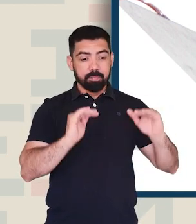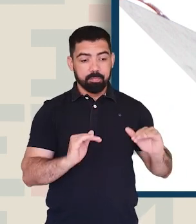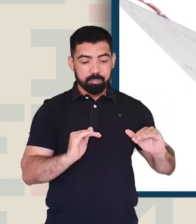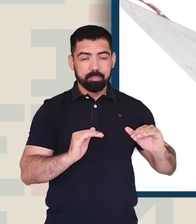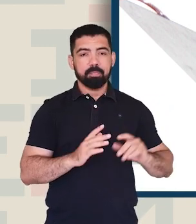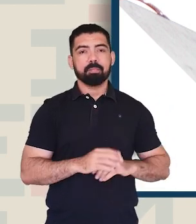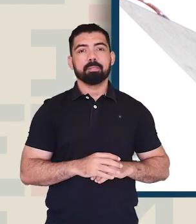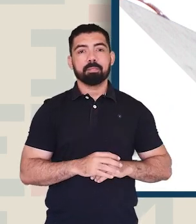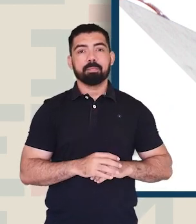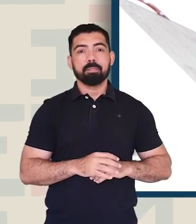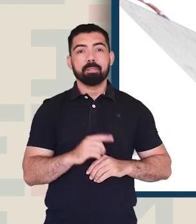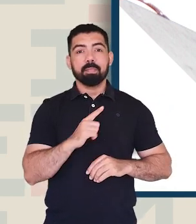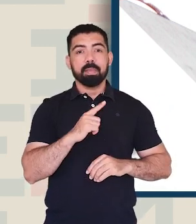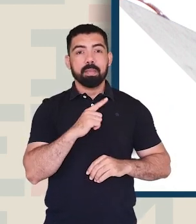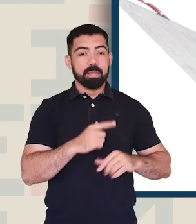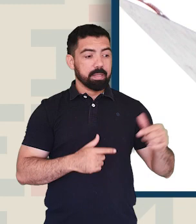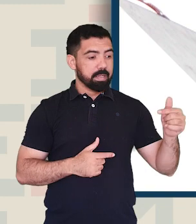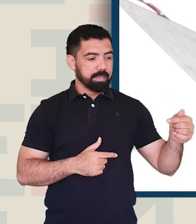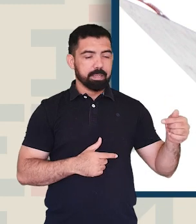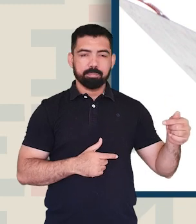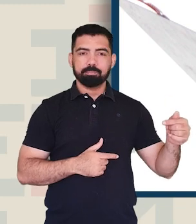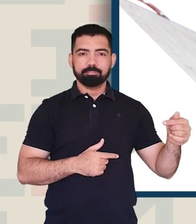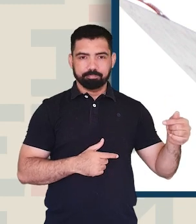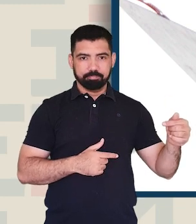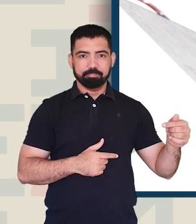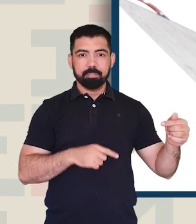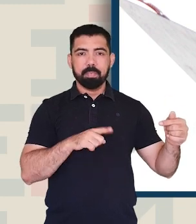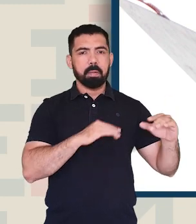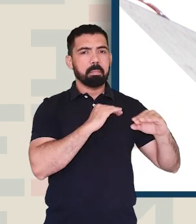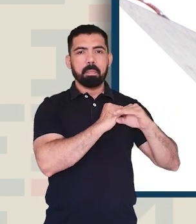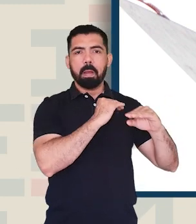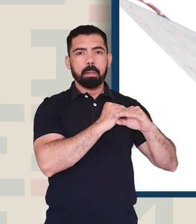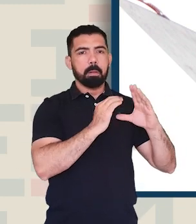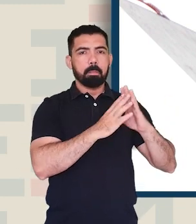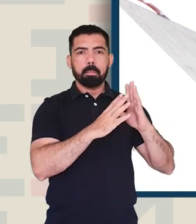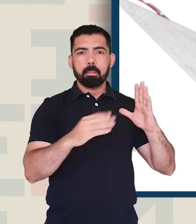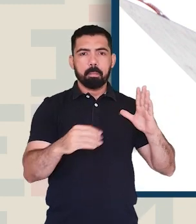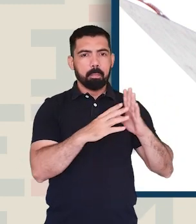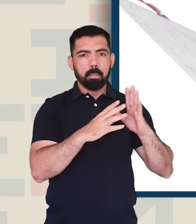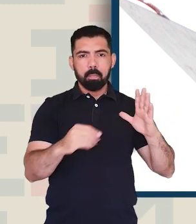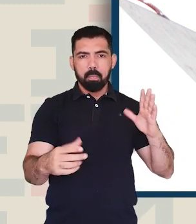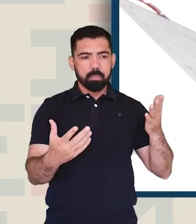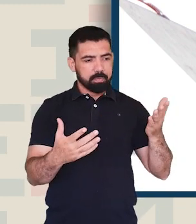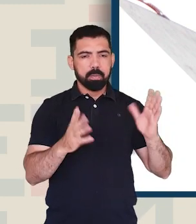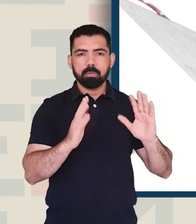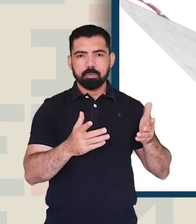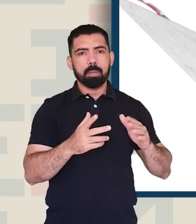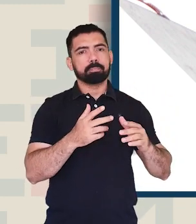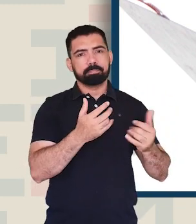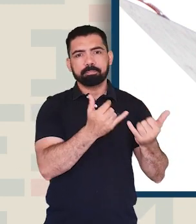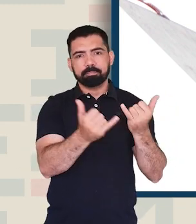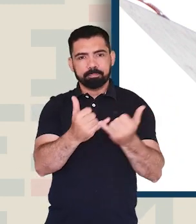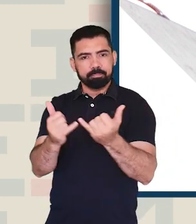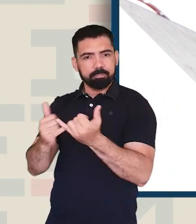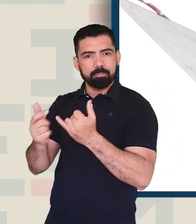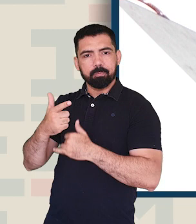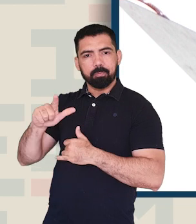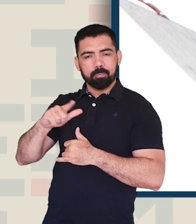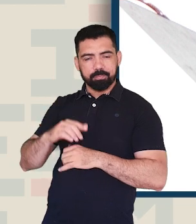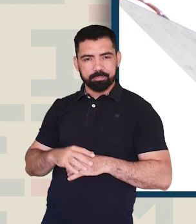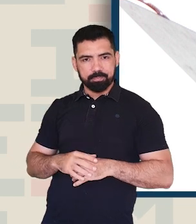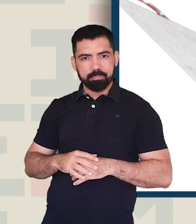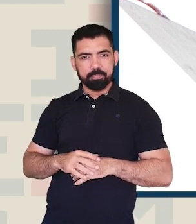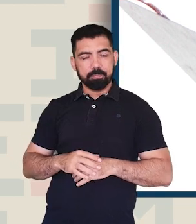diminuto ou semidiminuto vai estar no 7º grau. Então, isso é um padrão, é um modelo, é um molde, certo? Então,